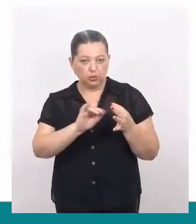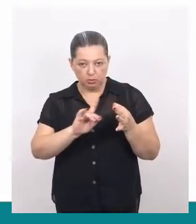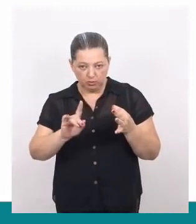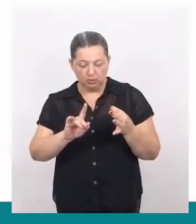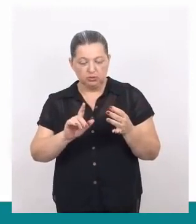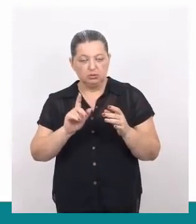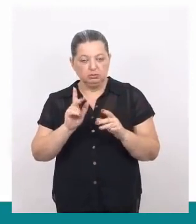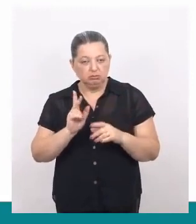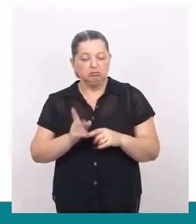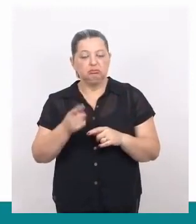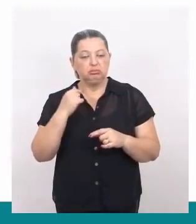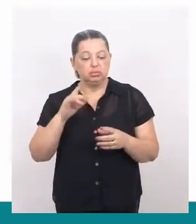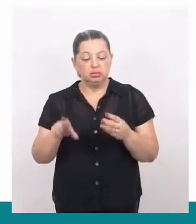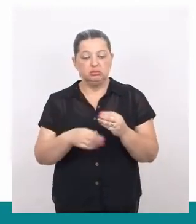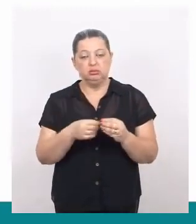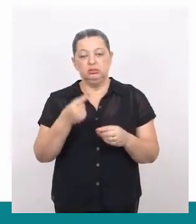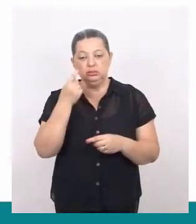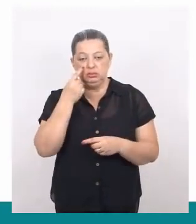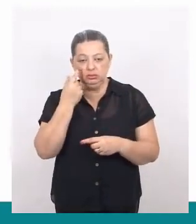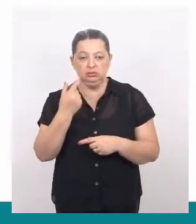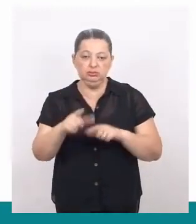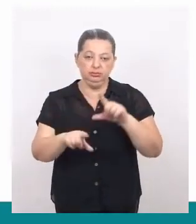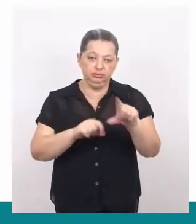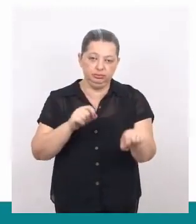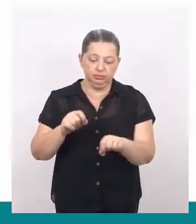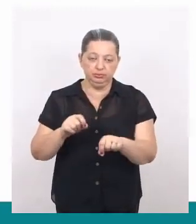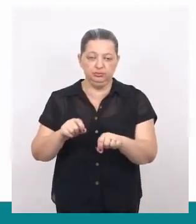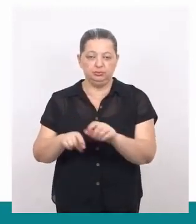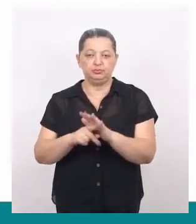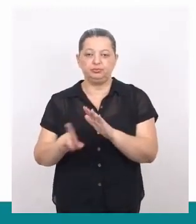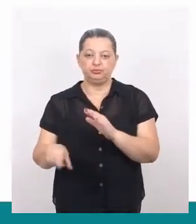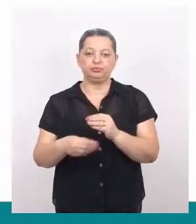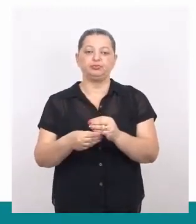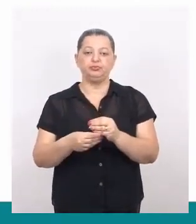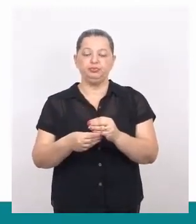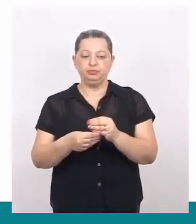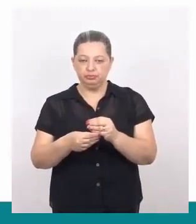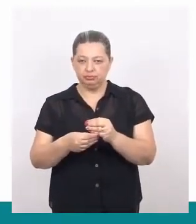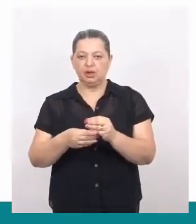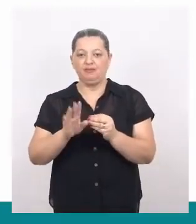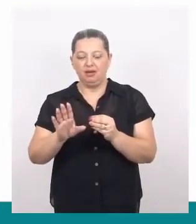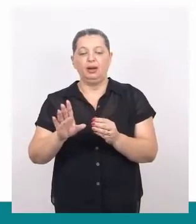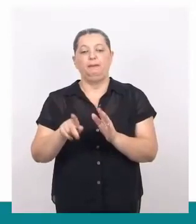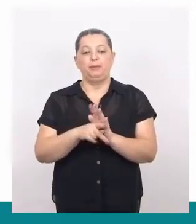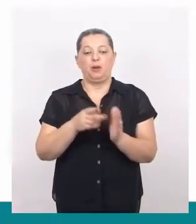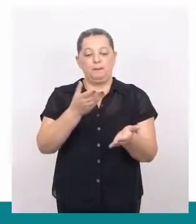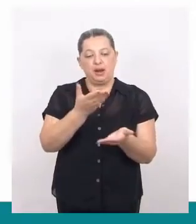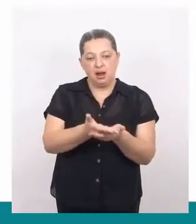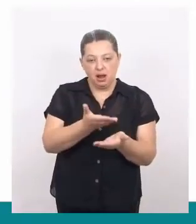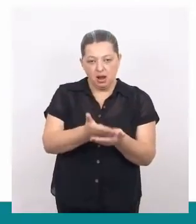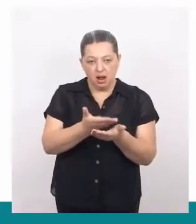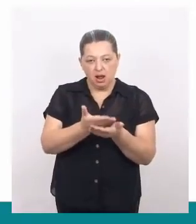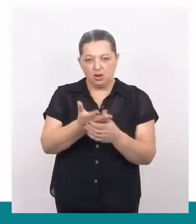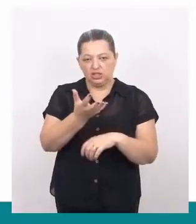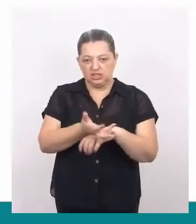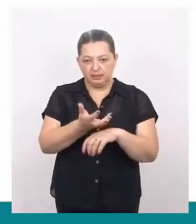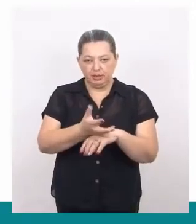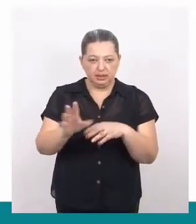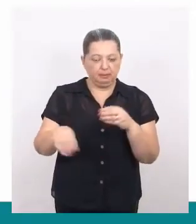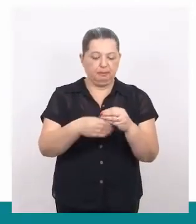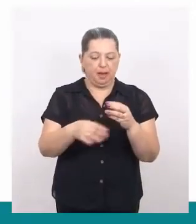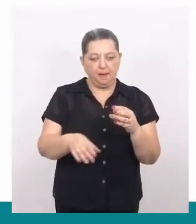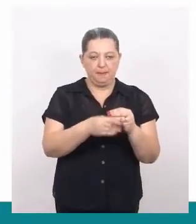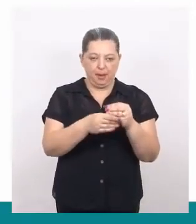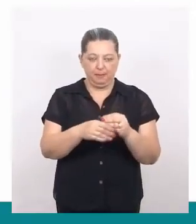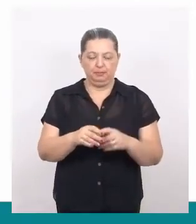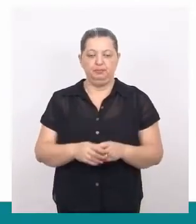constituir ele. Depois verifica se ele optou pela ampliação para então começar a colocar aulas na 1.2 e só